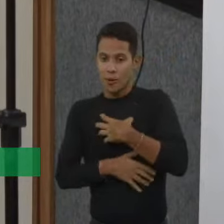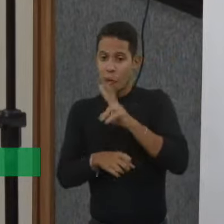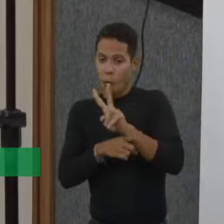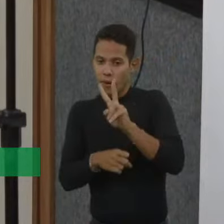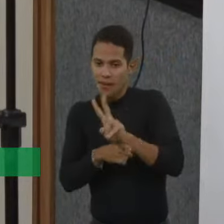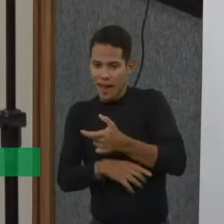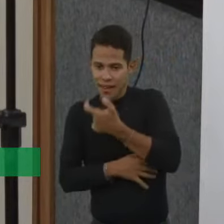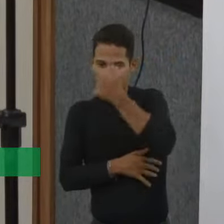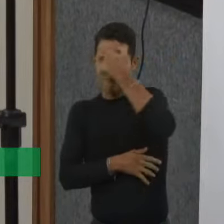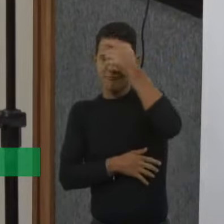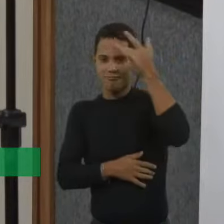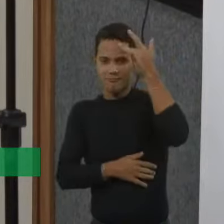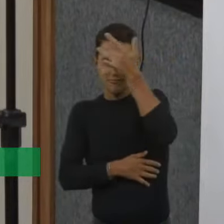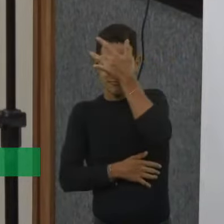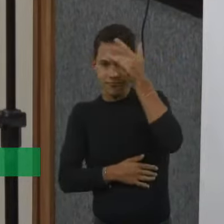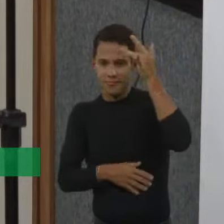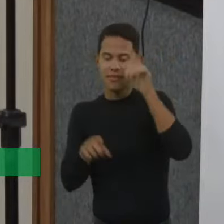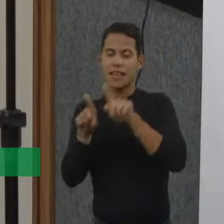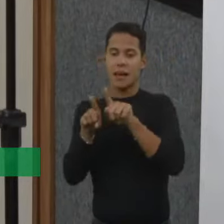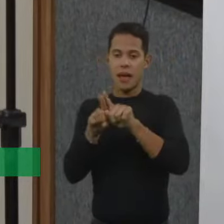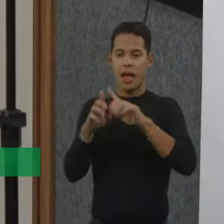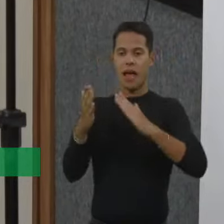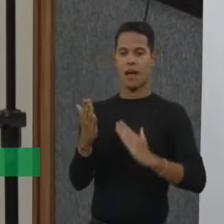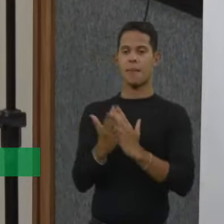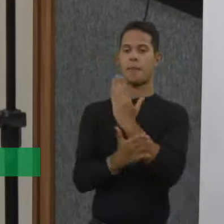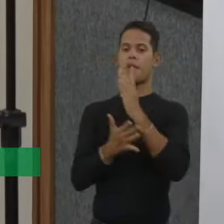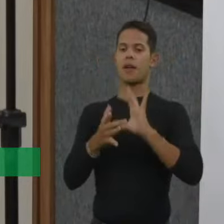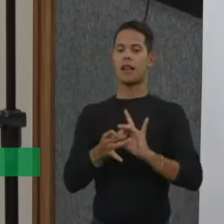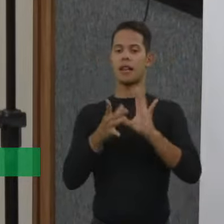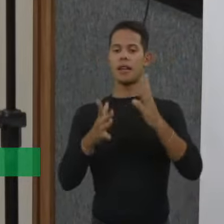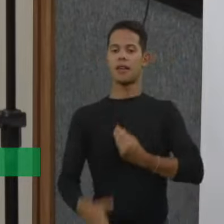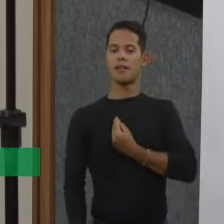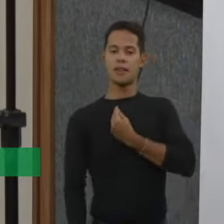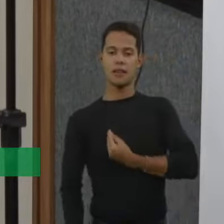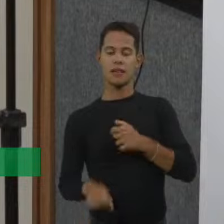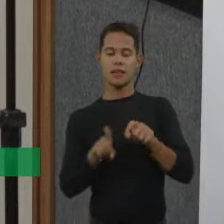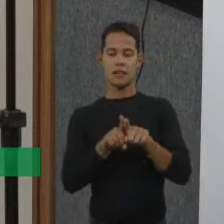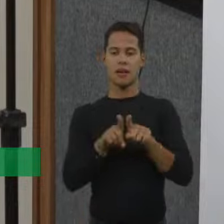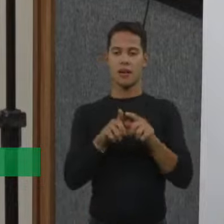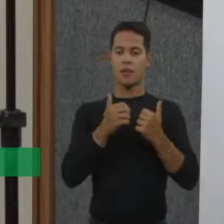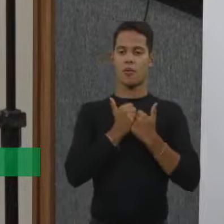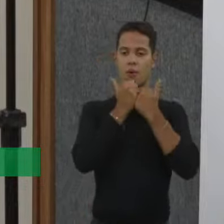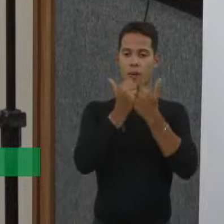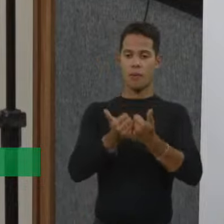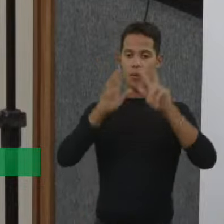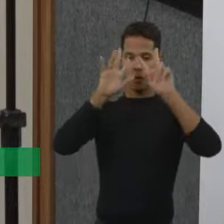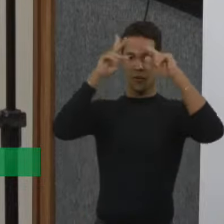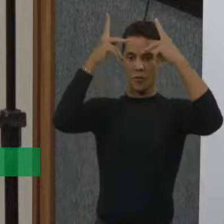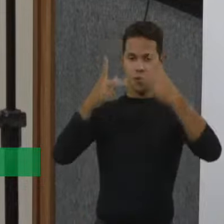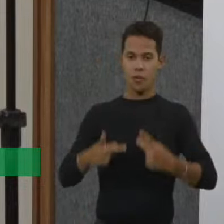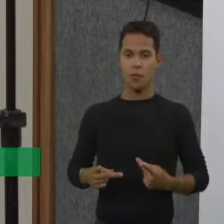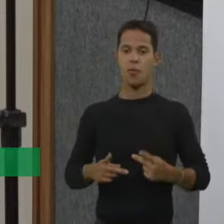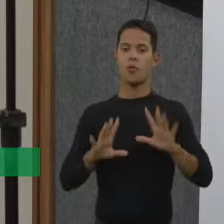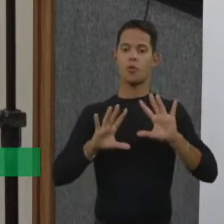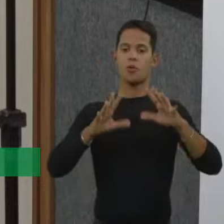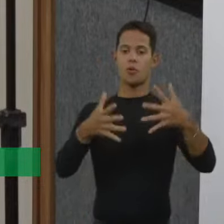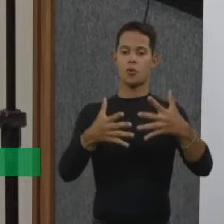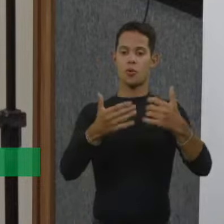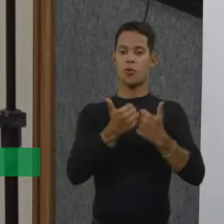se permitir viver e também ter esse apoio humanizado da equipe de assistência